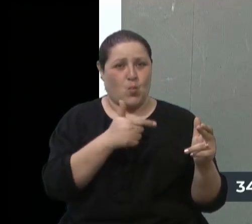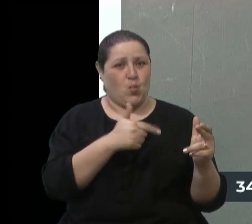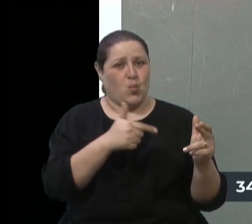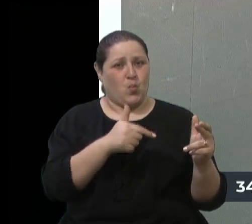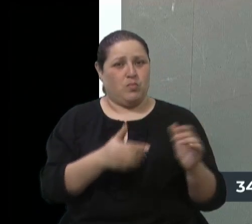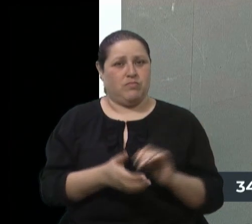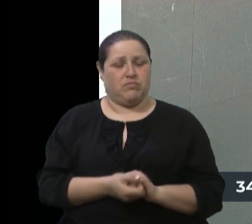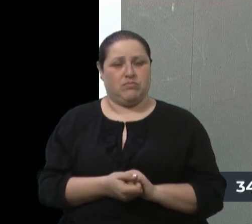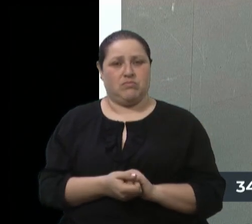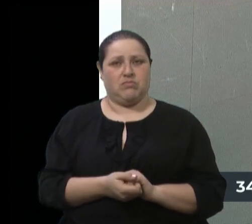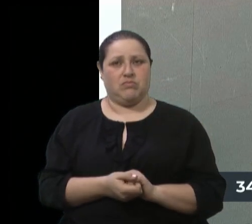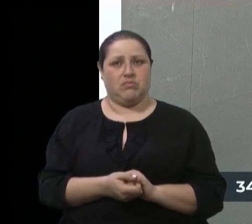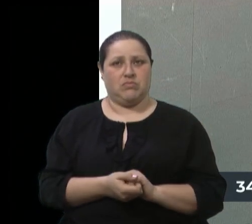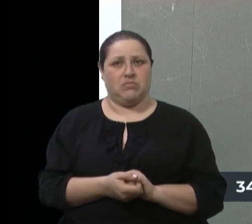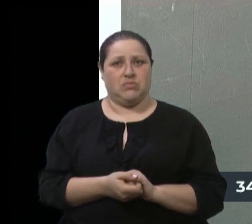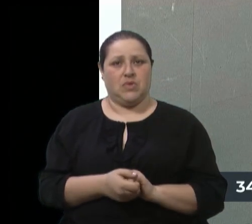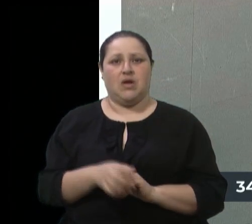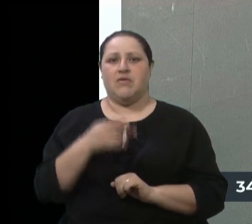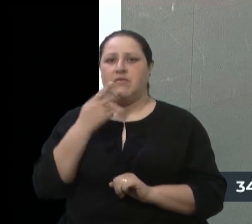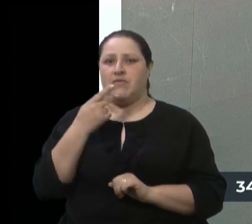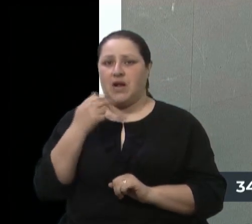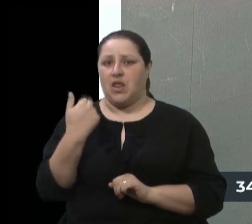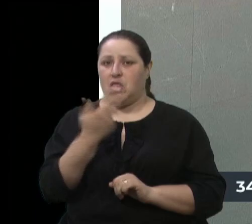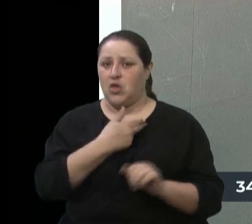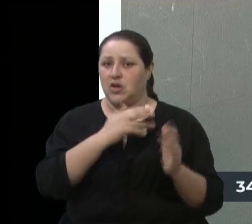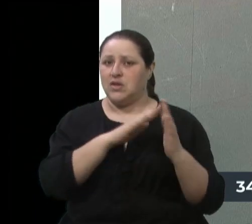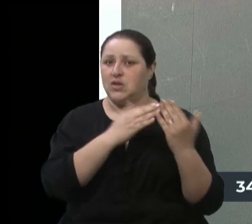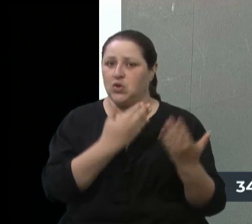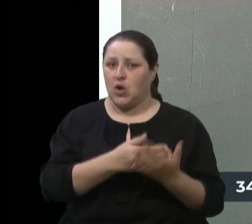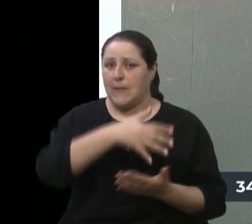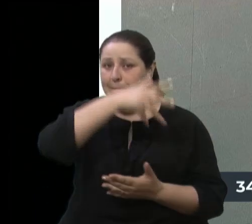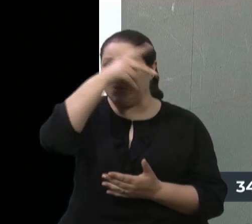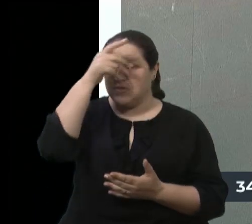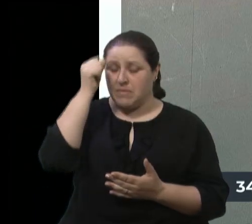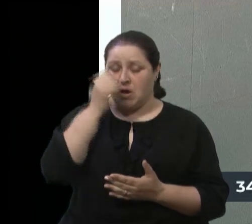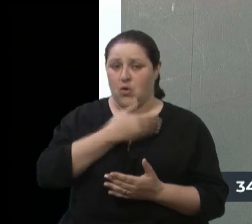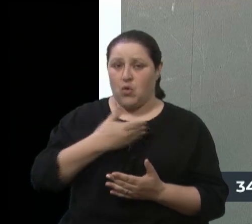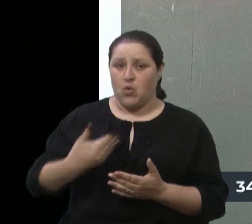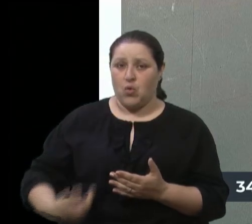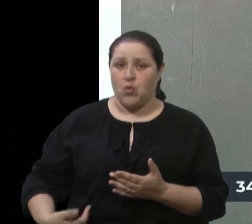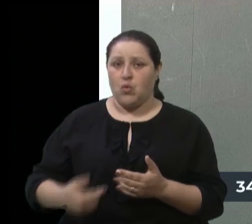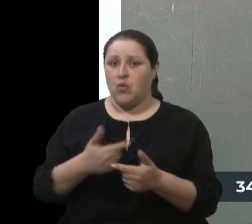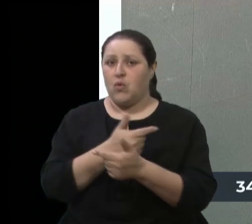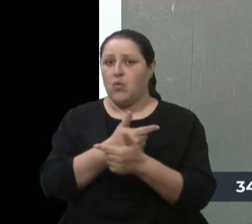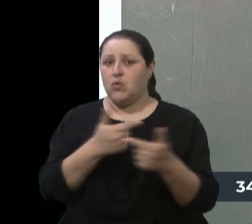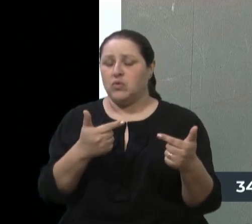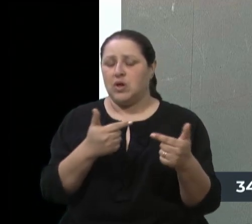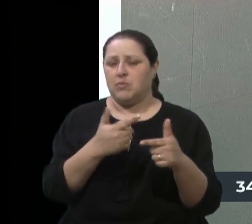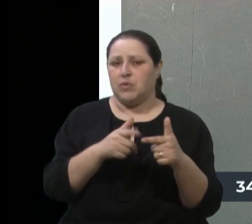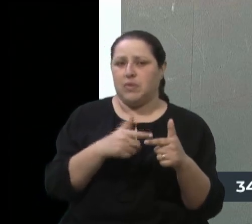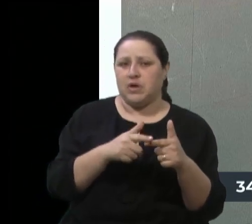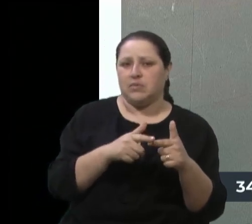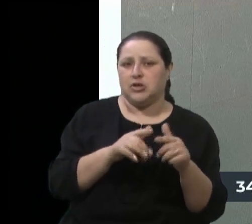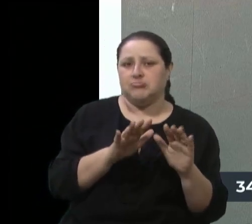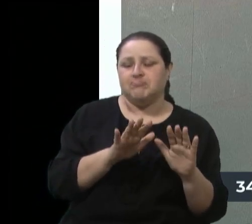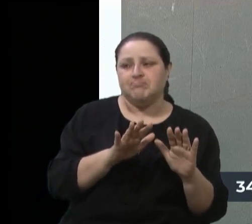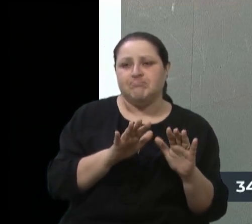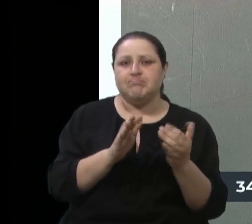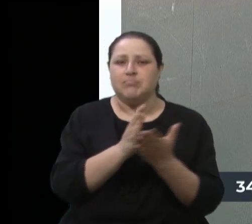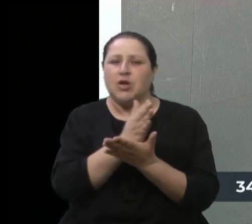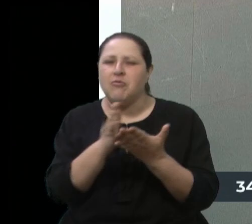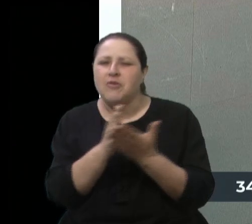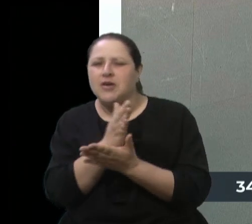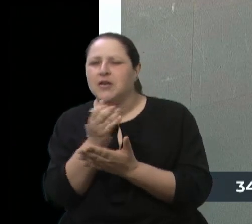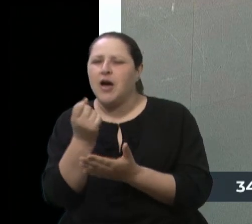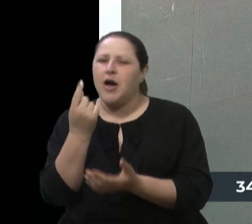estou afirmando aqui que as nossas escolas públicas municipais não têm problemas, talvez parecidos,